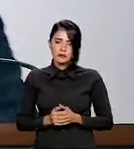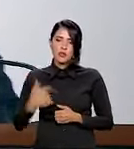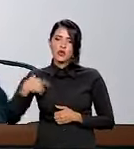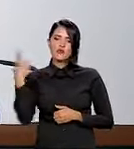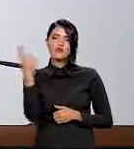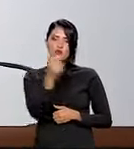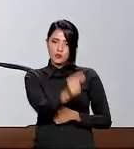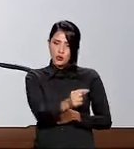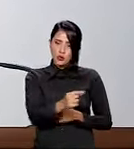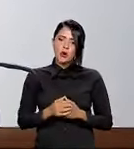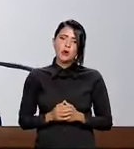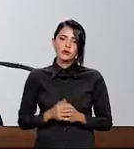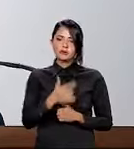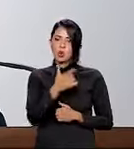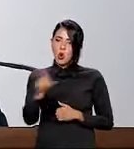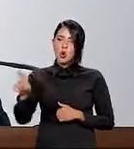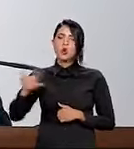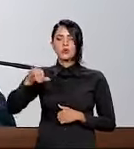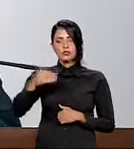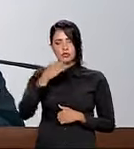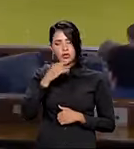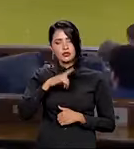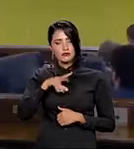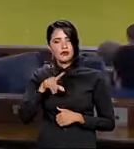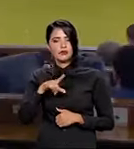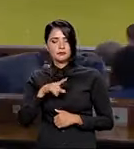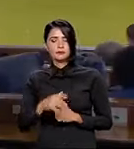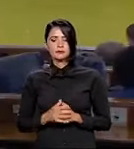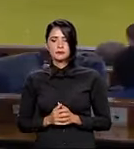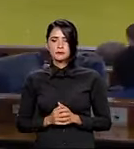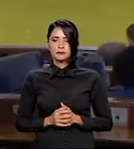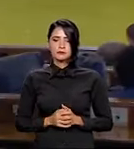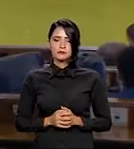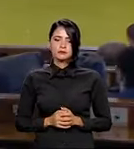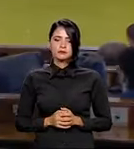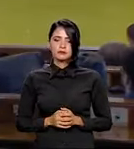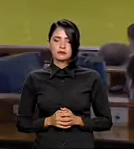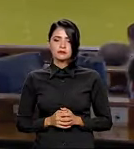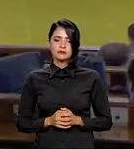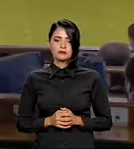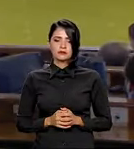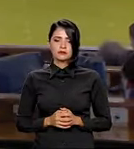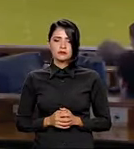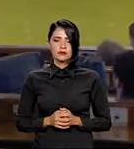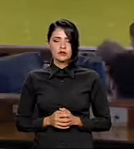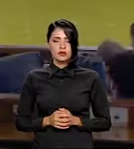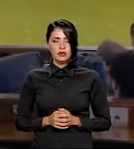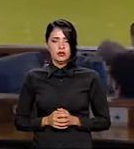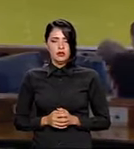vou embora. Haverá outras oportunidades. Presidente, o senhor vai na Venezuela? O senhor cogita